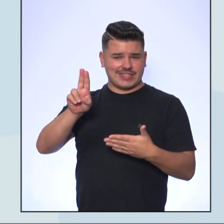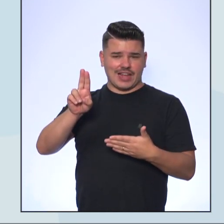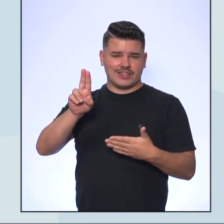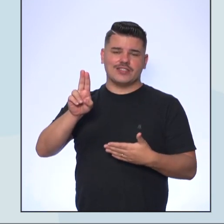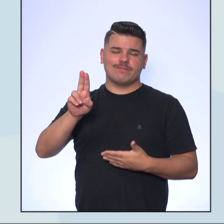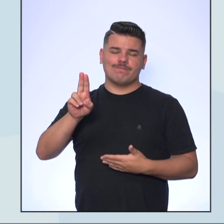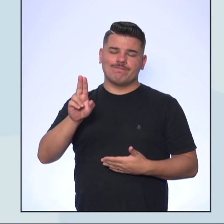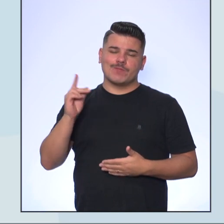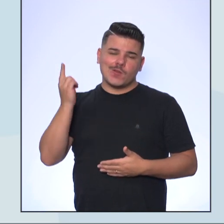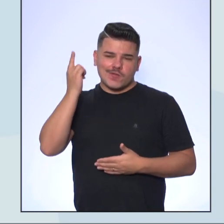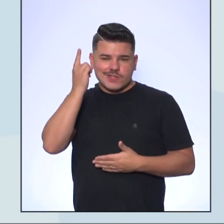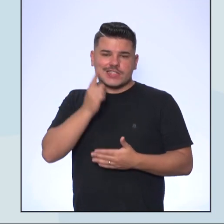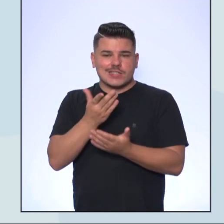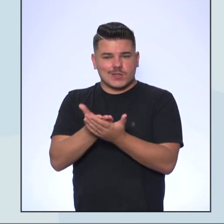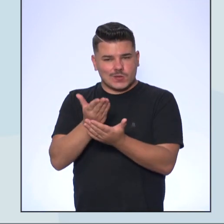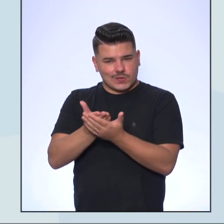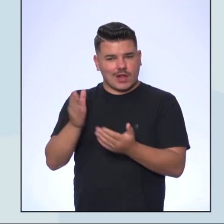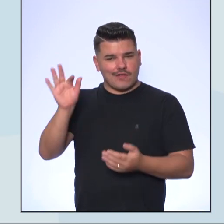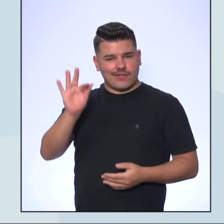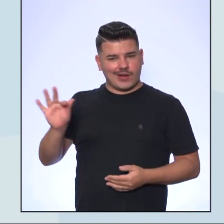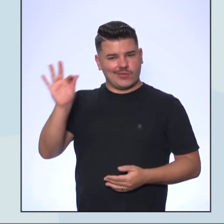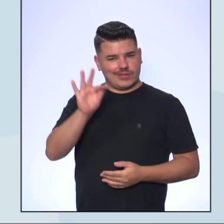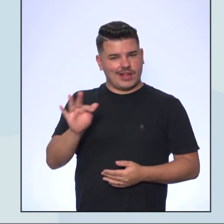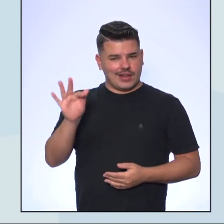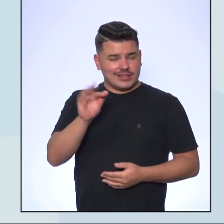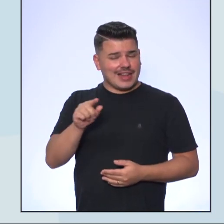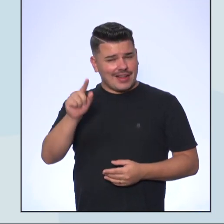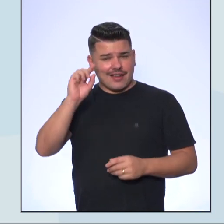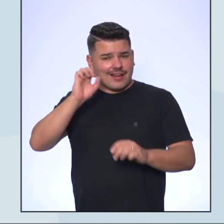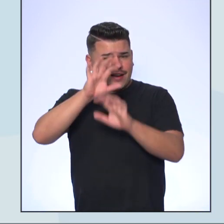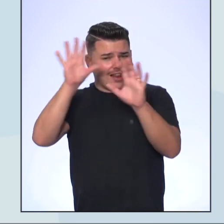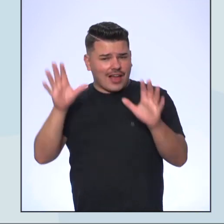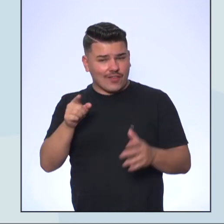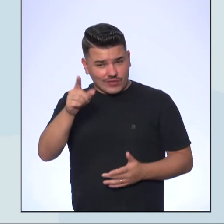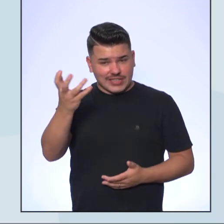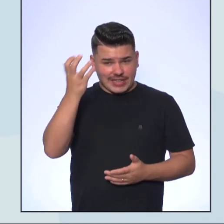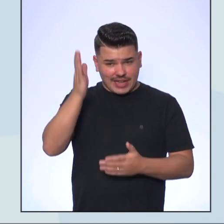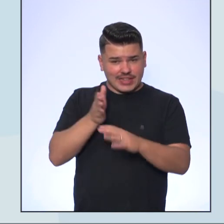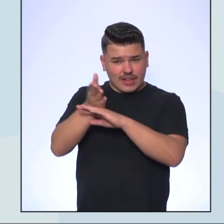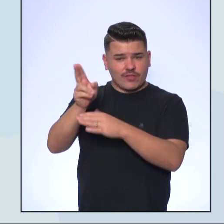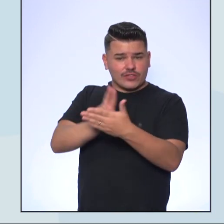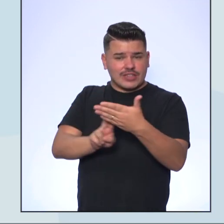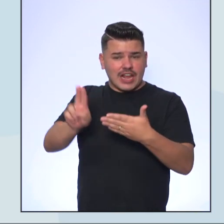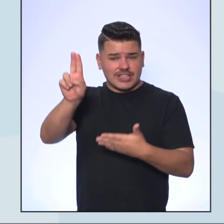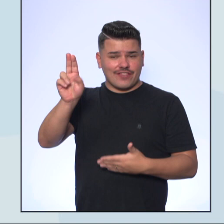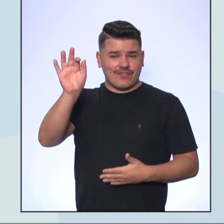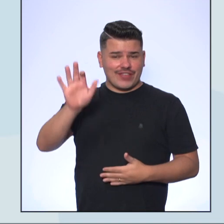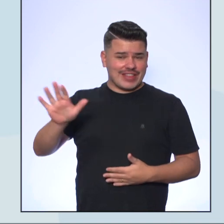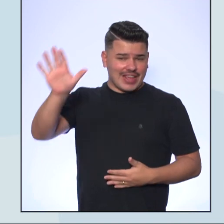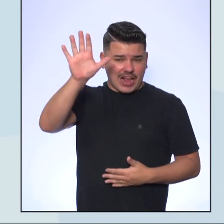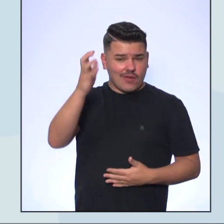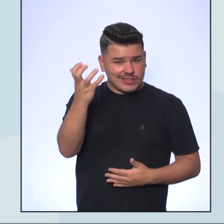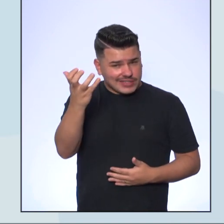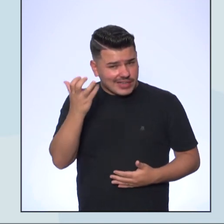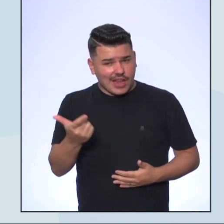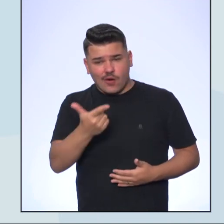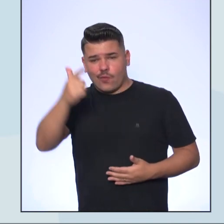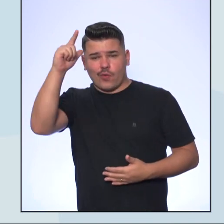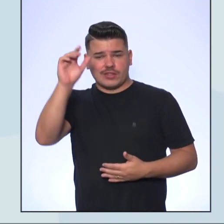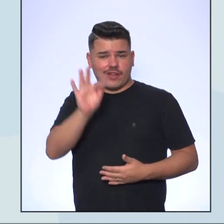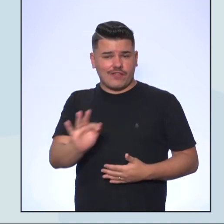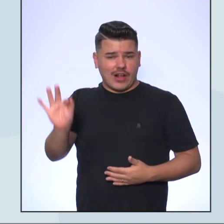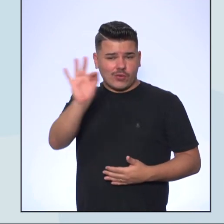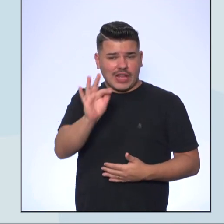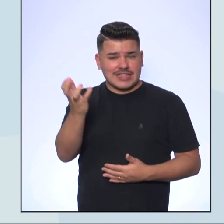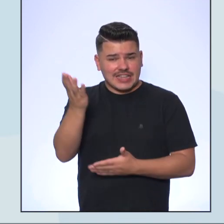fundamental, que a gente tenha claro aí para você. Você quer entrar numa universidade federal, numa outra universidade, ou quer brigar